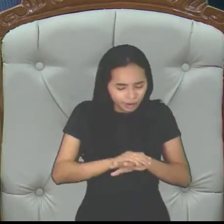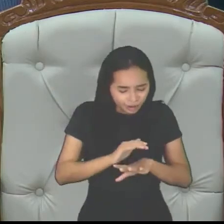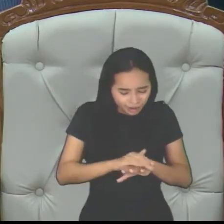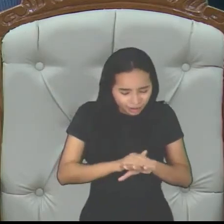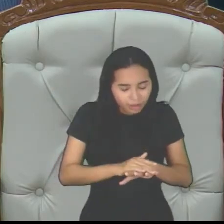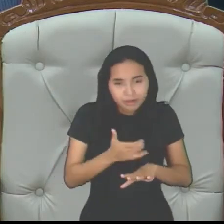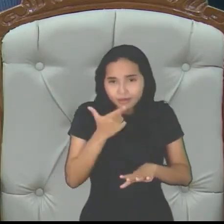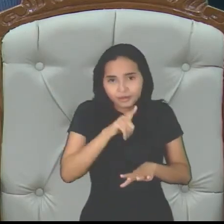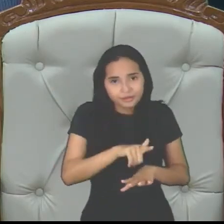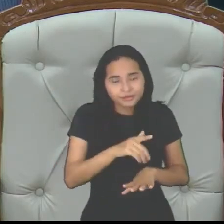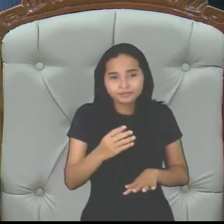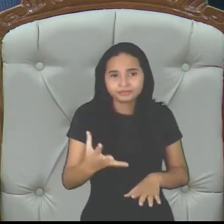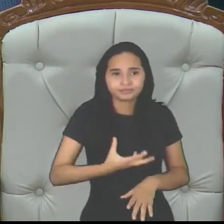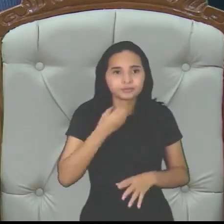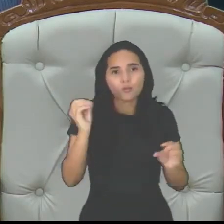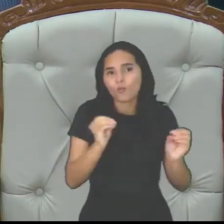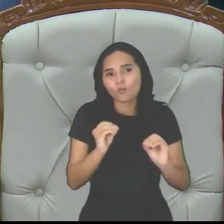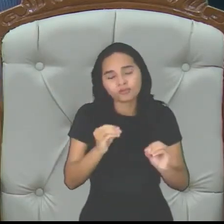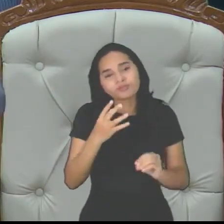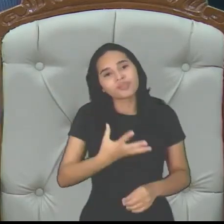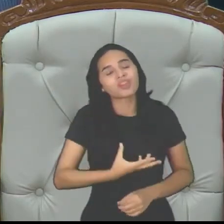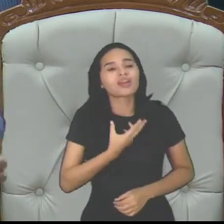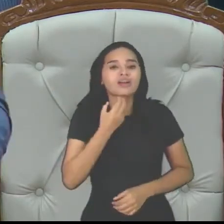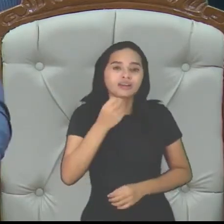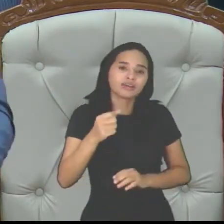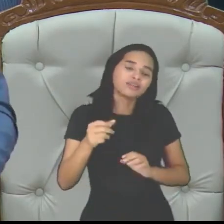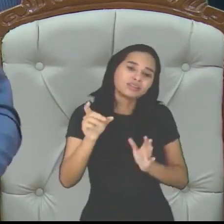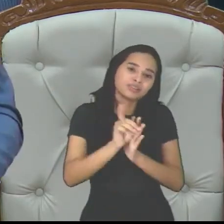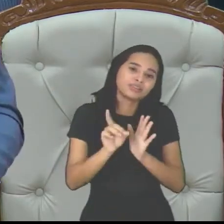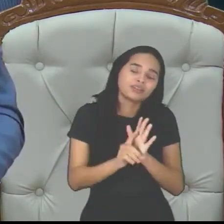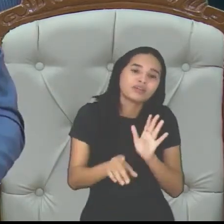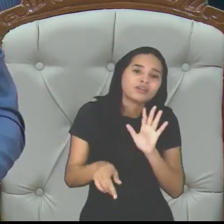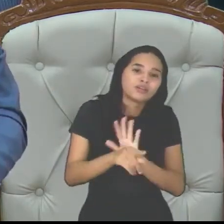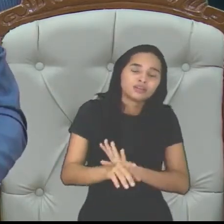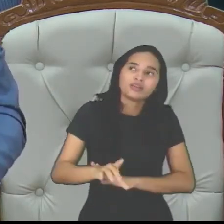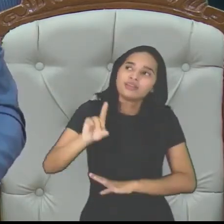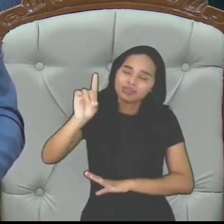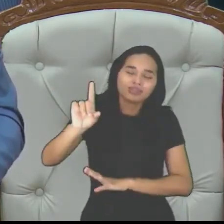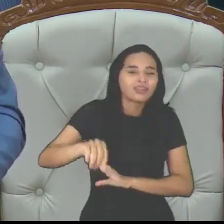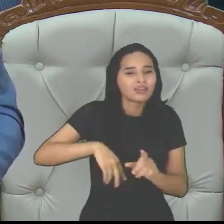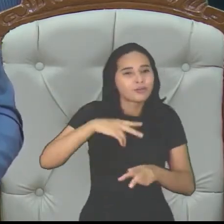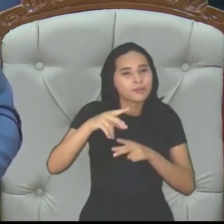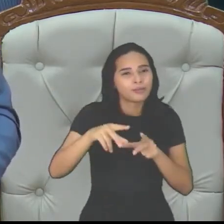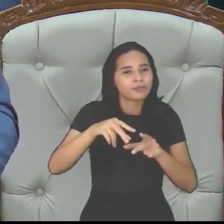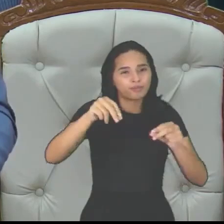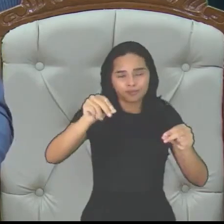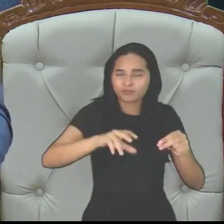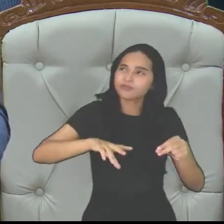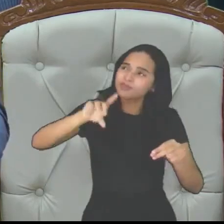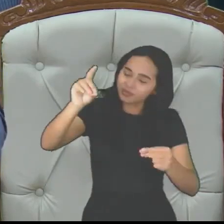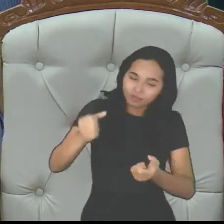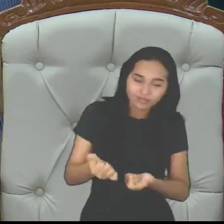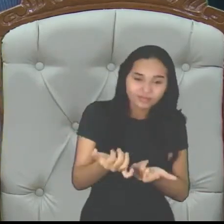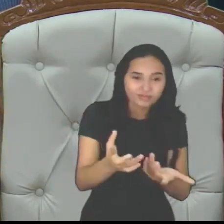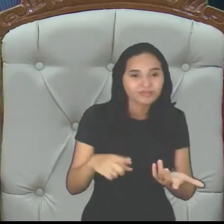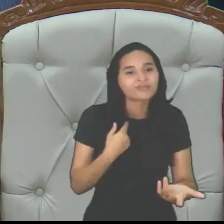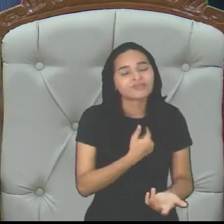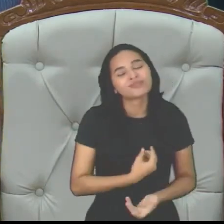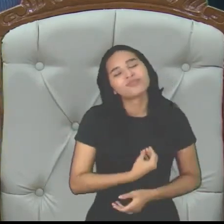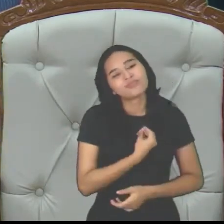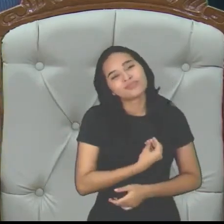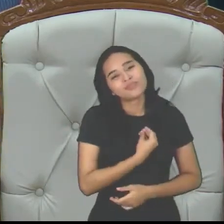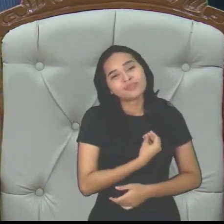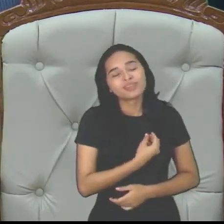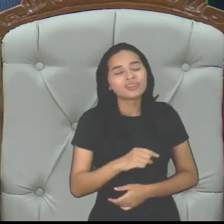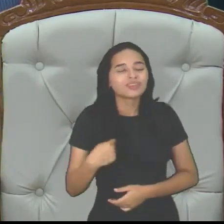nossa salvação. A salvação, um decreto de Deus, é um presente de Deus. É aquilo que Deus dá para nossas vidas. E a